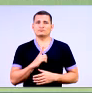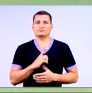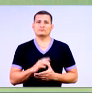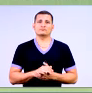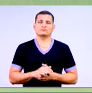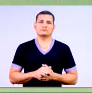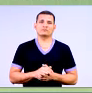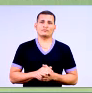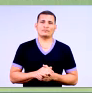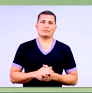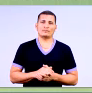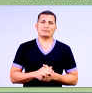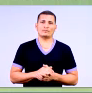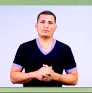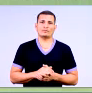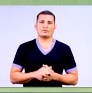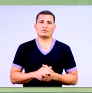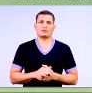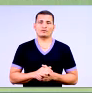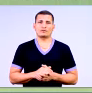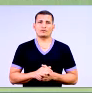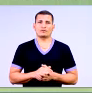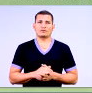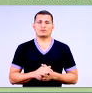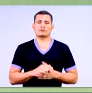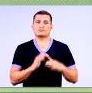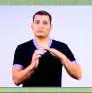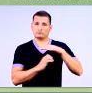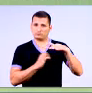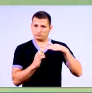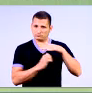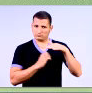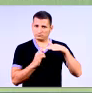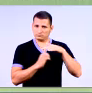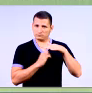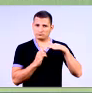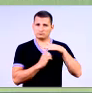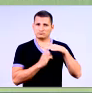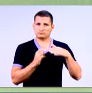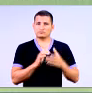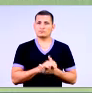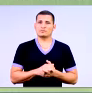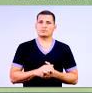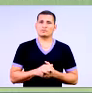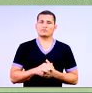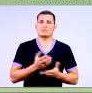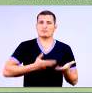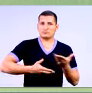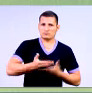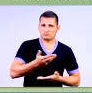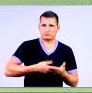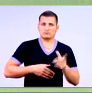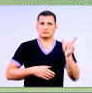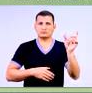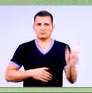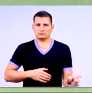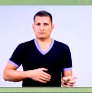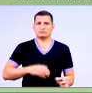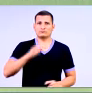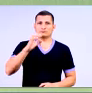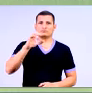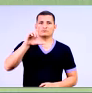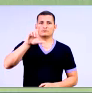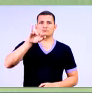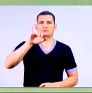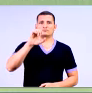da empresa, né? Do compromisso da empresa na sua relação com os clientes, com os fornecedores e com